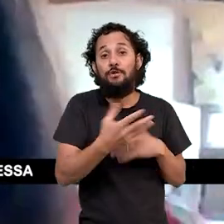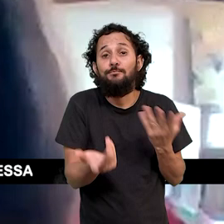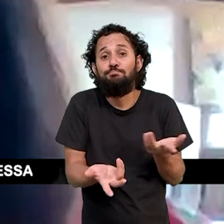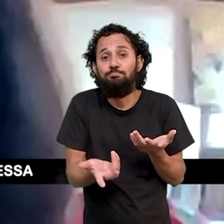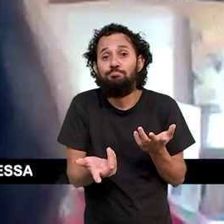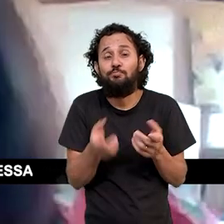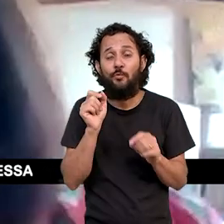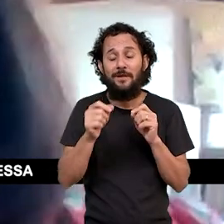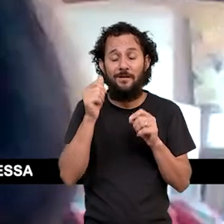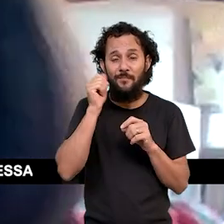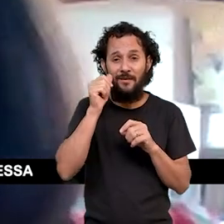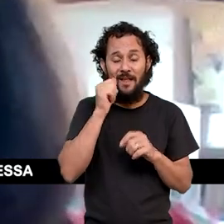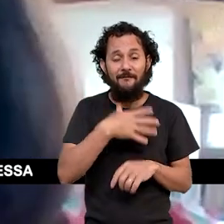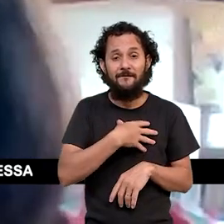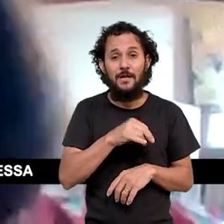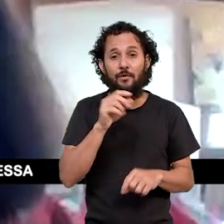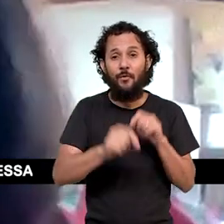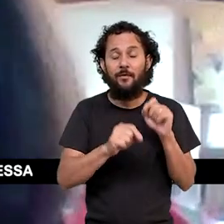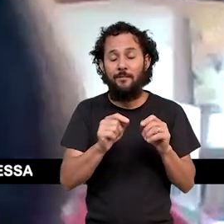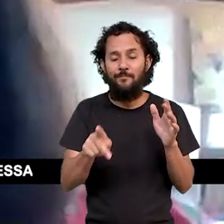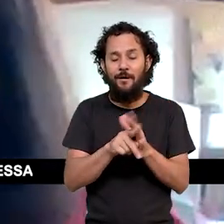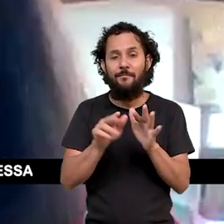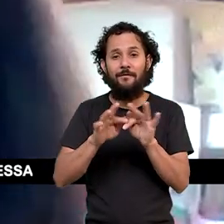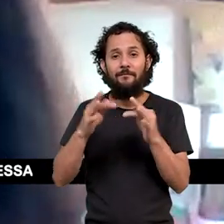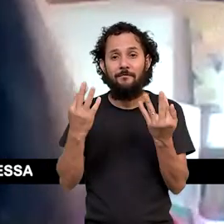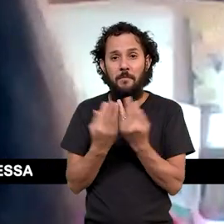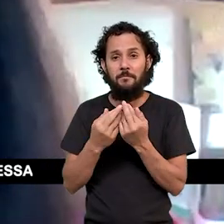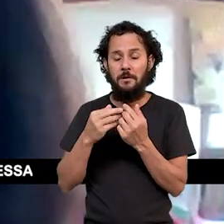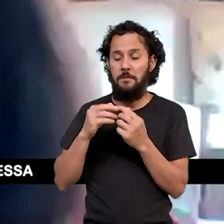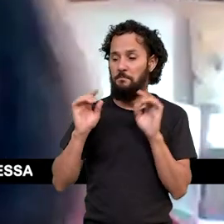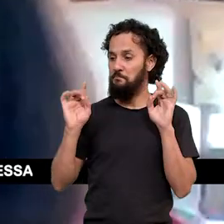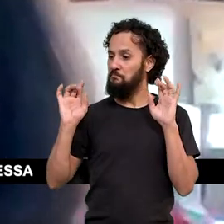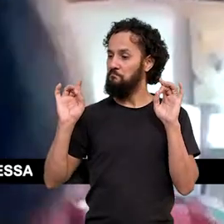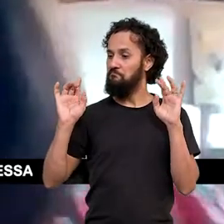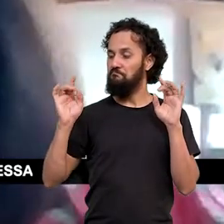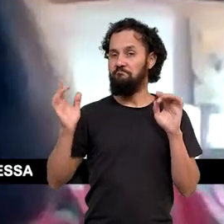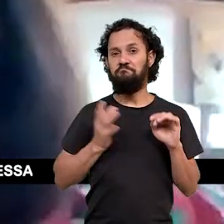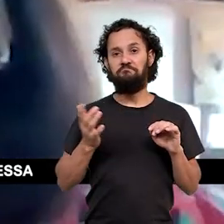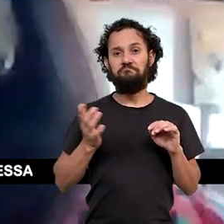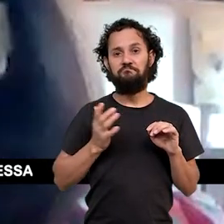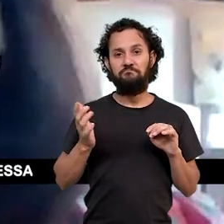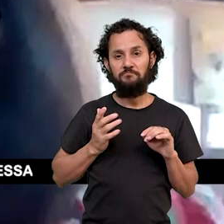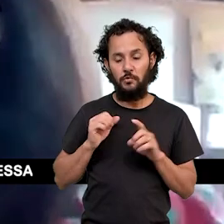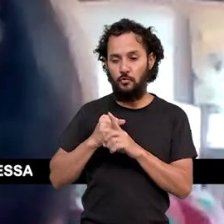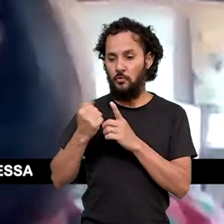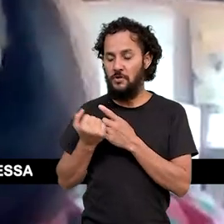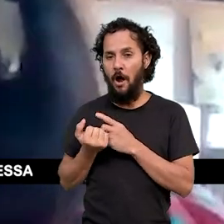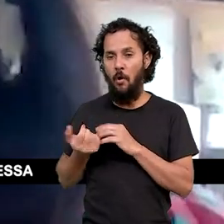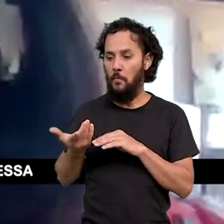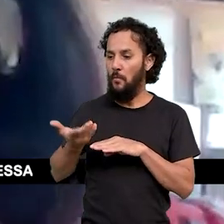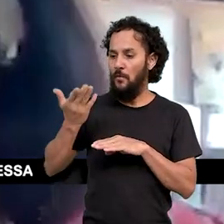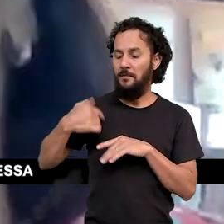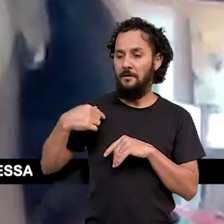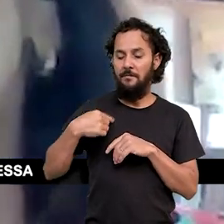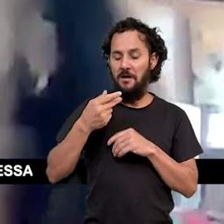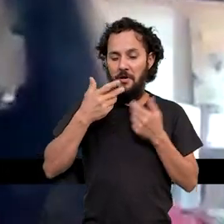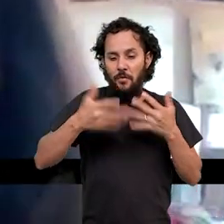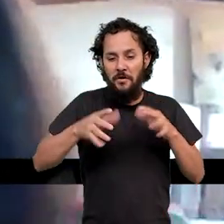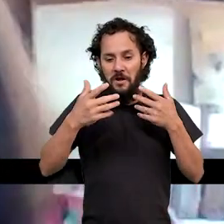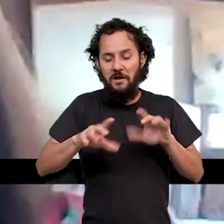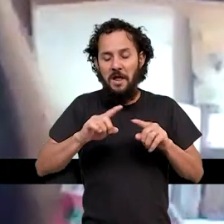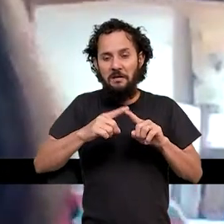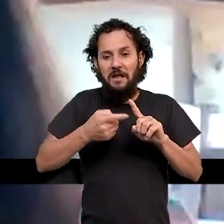filhos de mulheres que pertenciam às famílias de prestígio social e que, consequentemente, renegavam